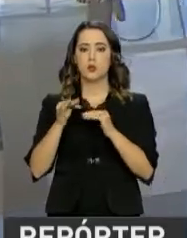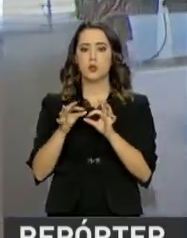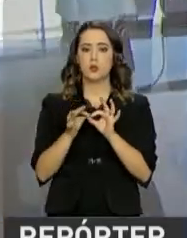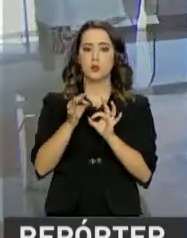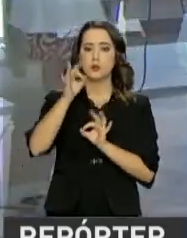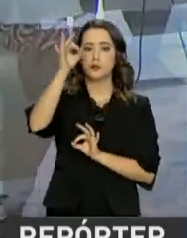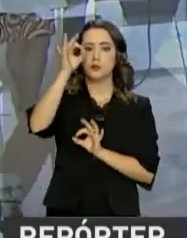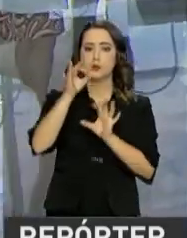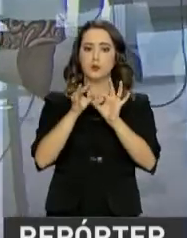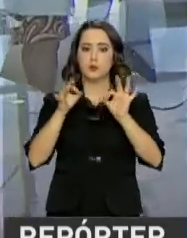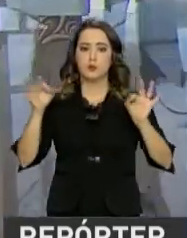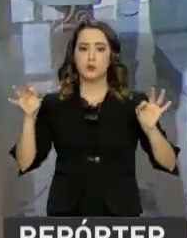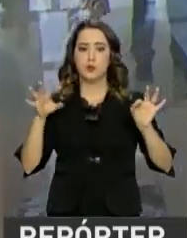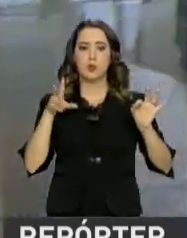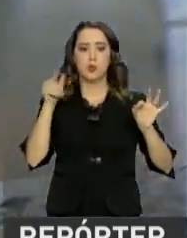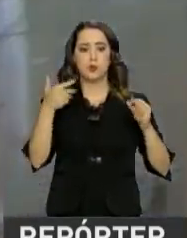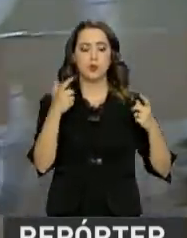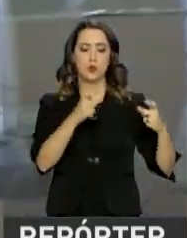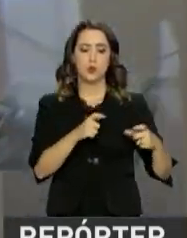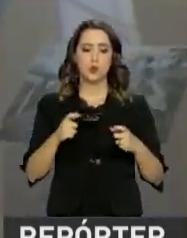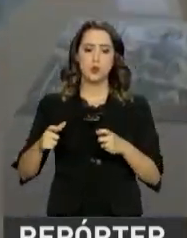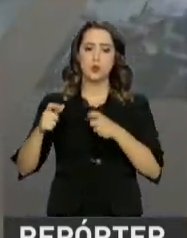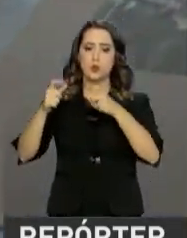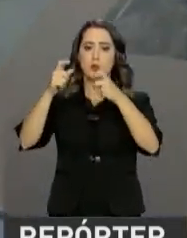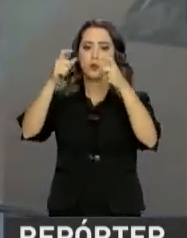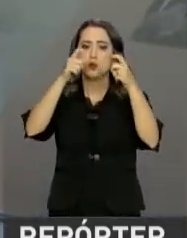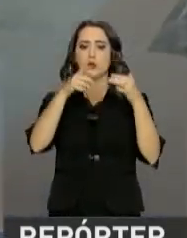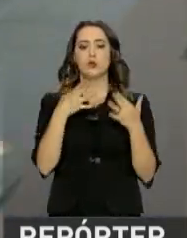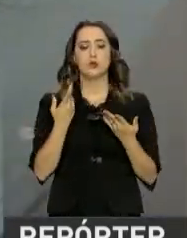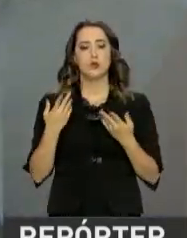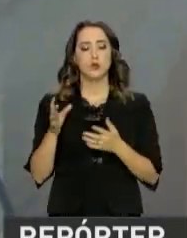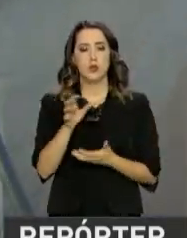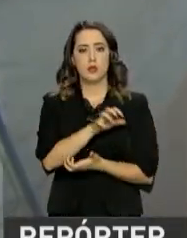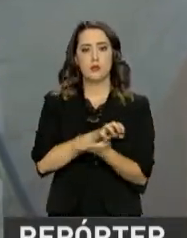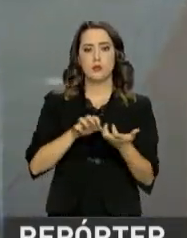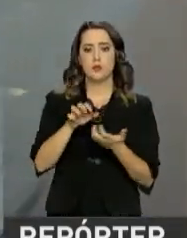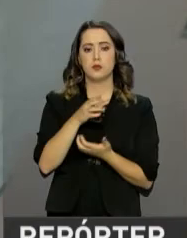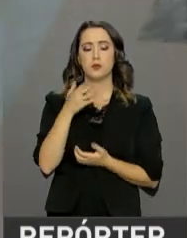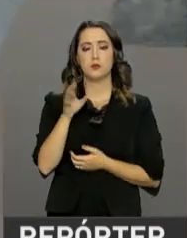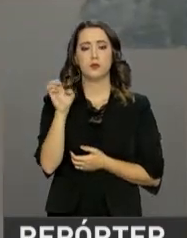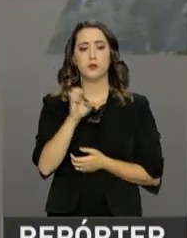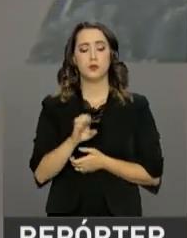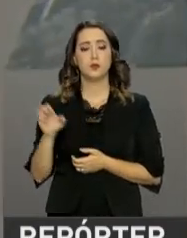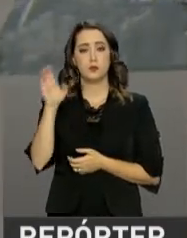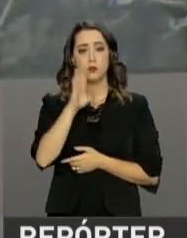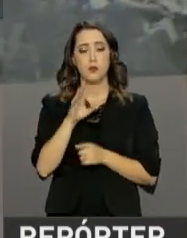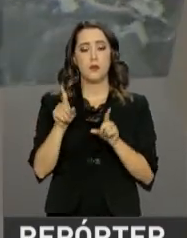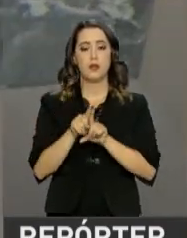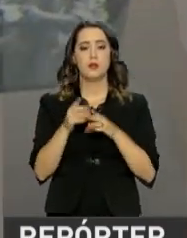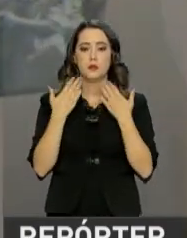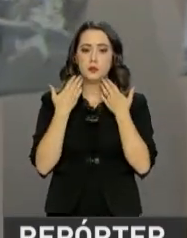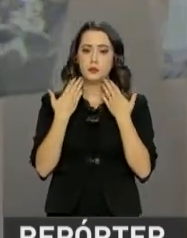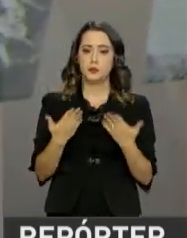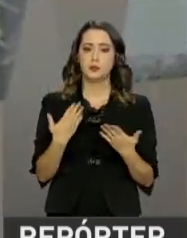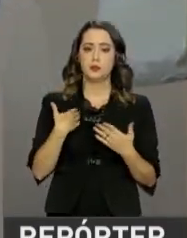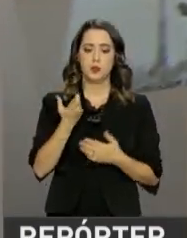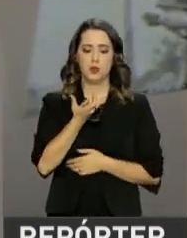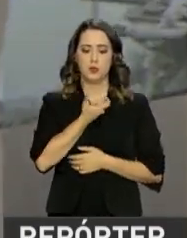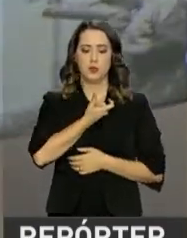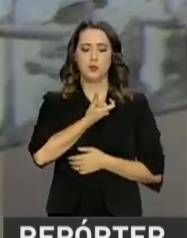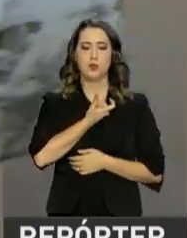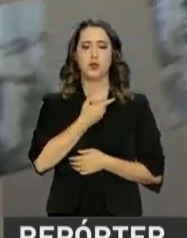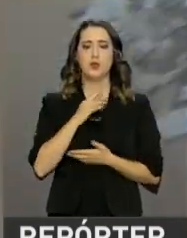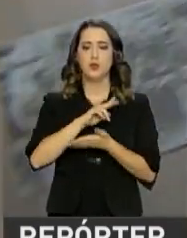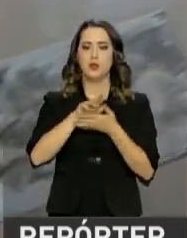quadrados com todo o roteiro da força expedicionária brasileira na europa também estão expostas aí medalhas